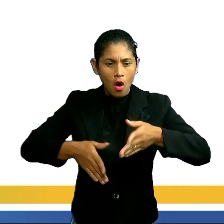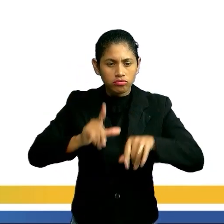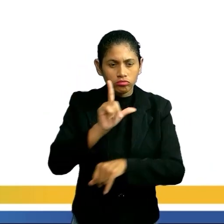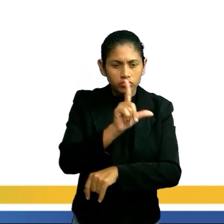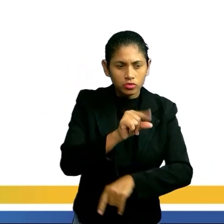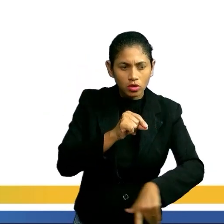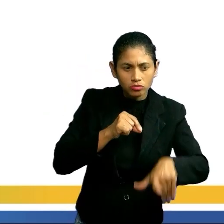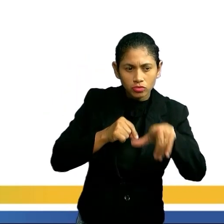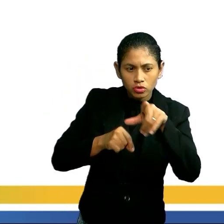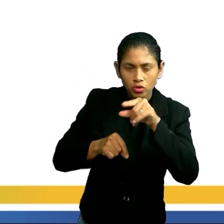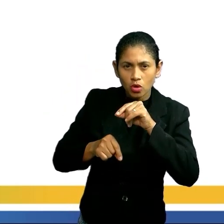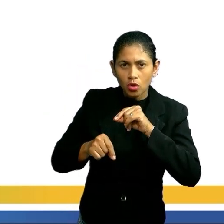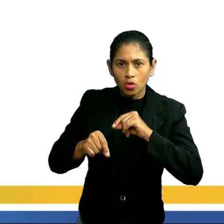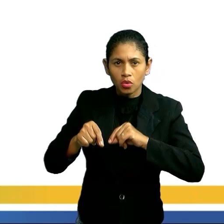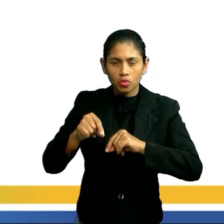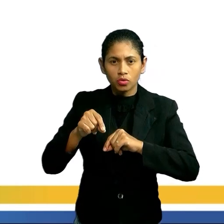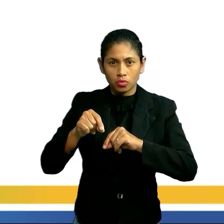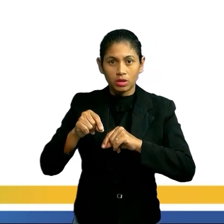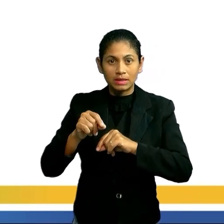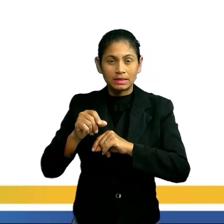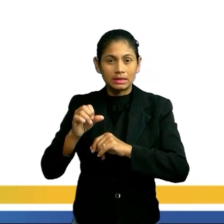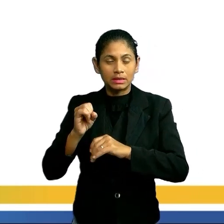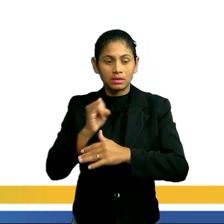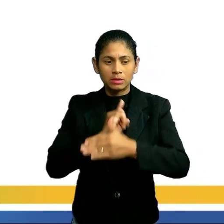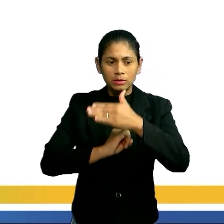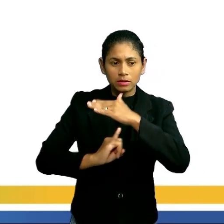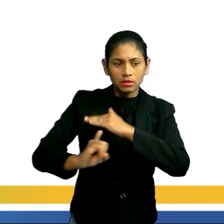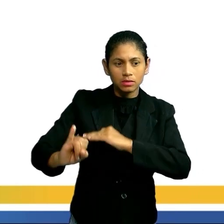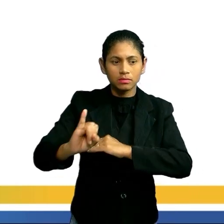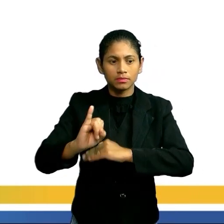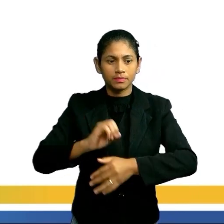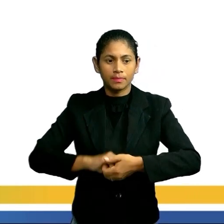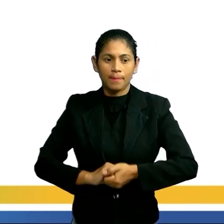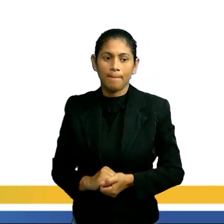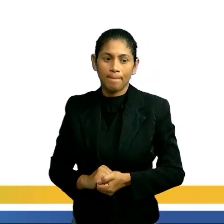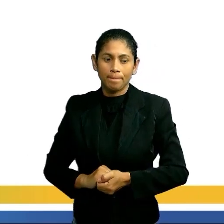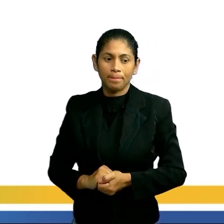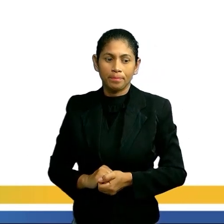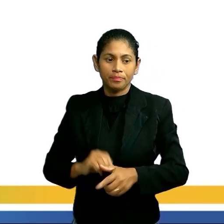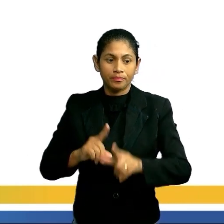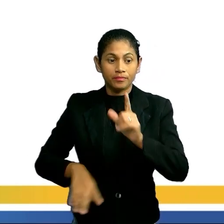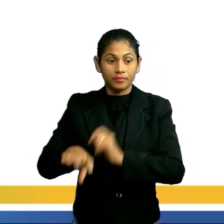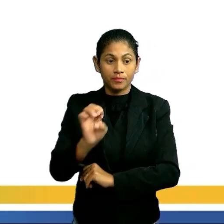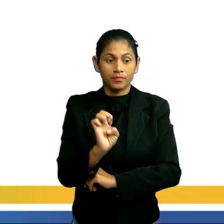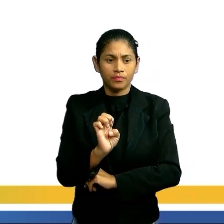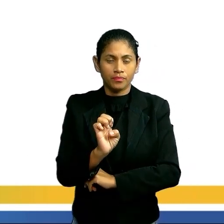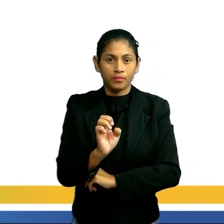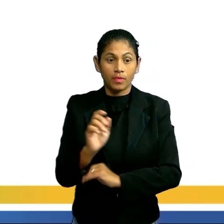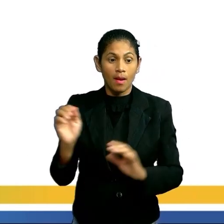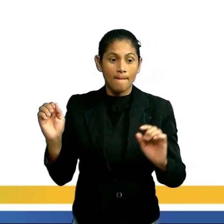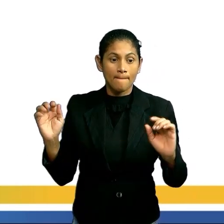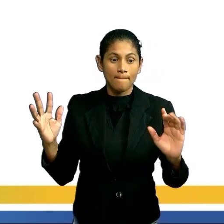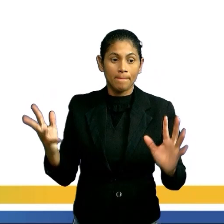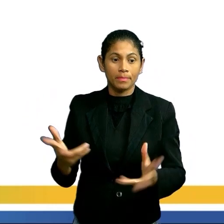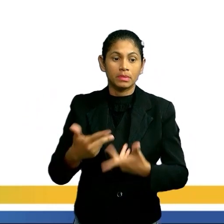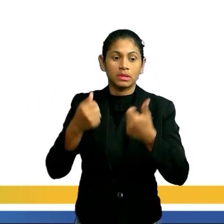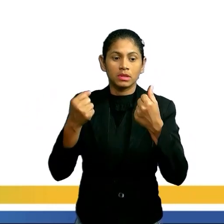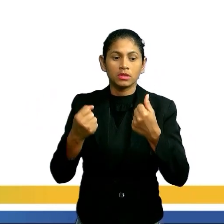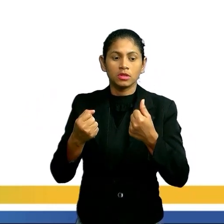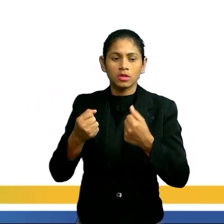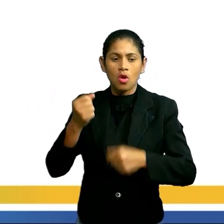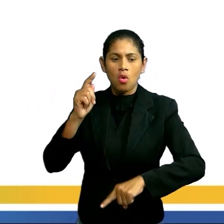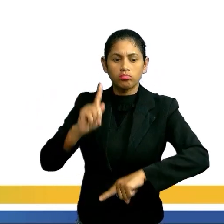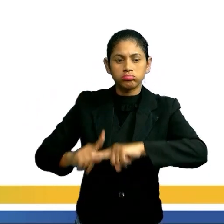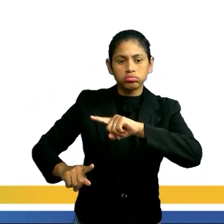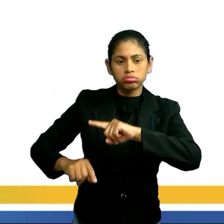longa duração? Não sei, não. Letra E, da capacidade de recursos a partir da